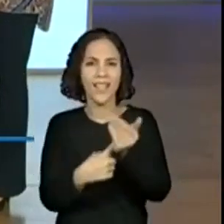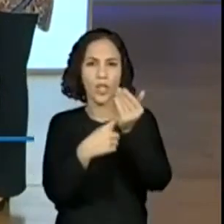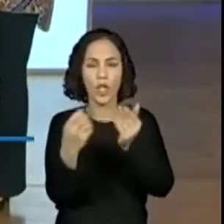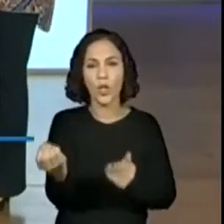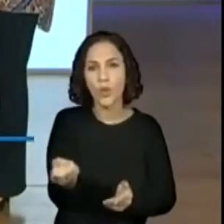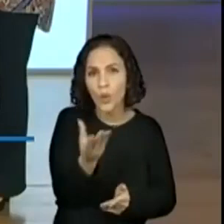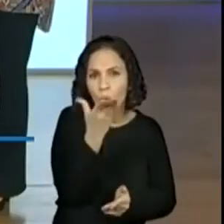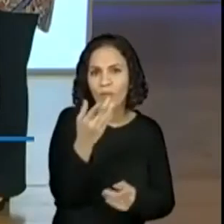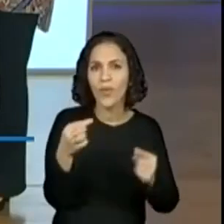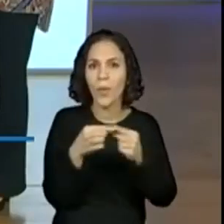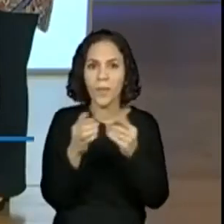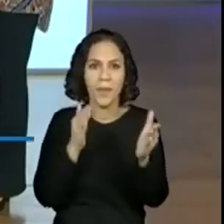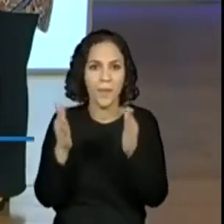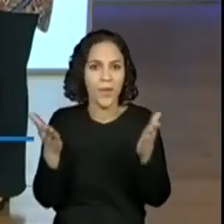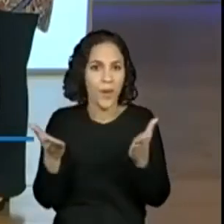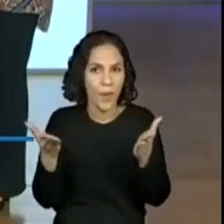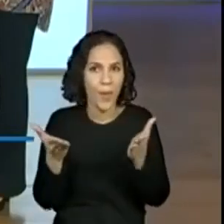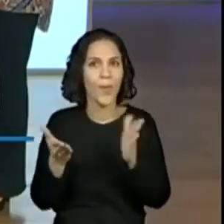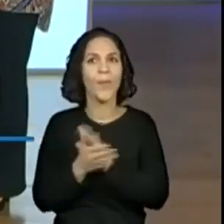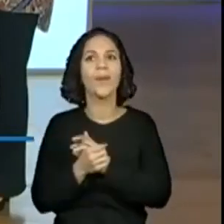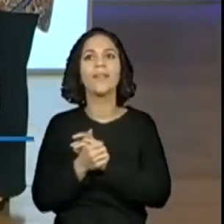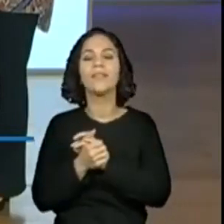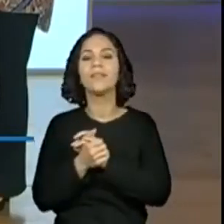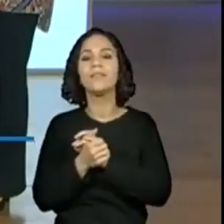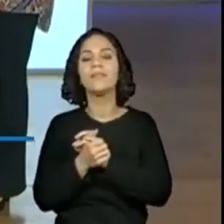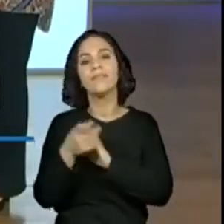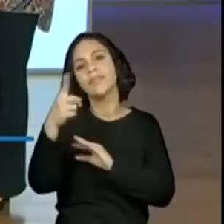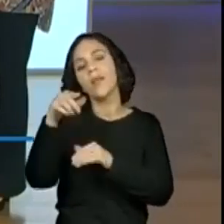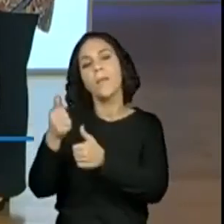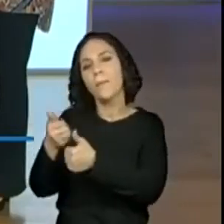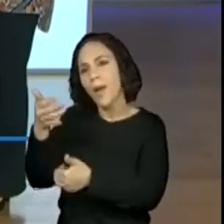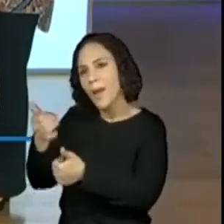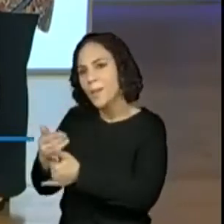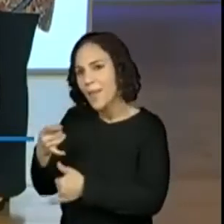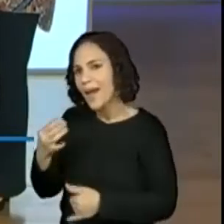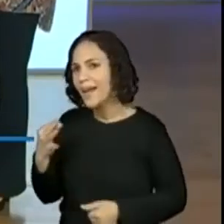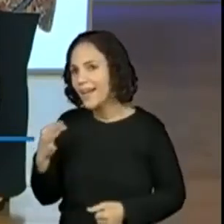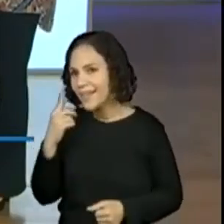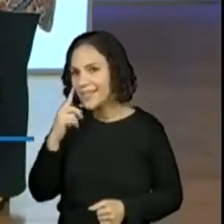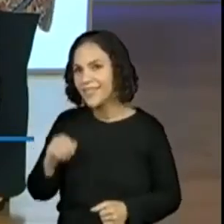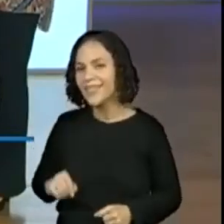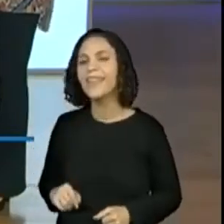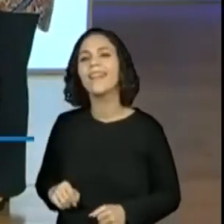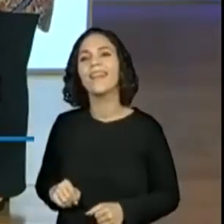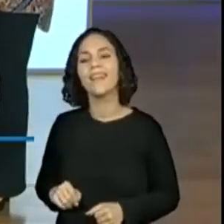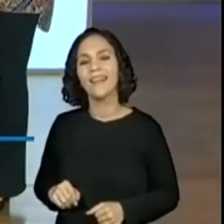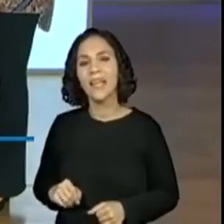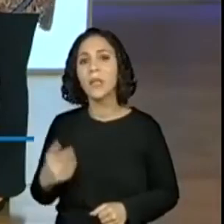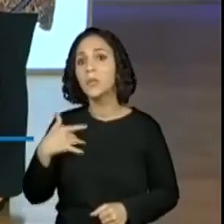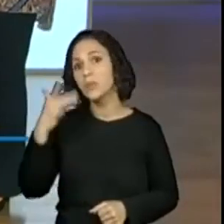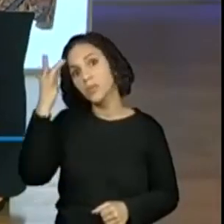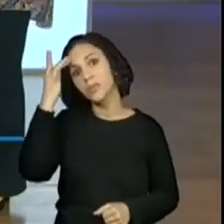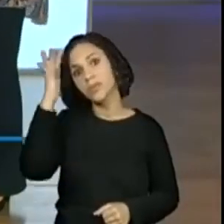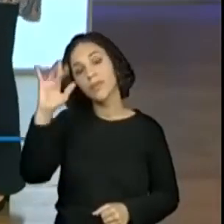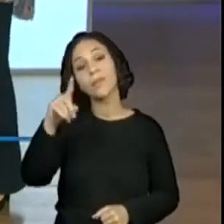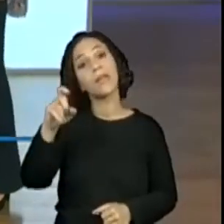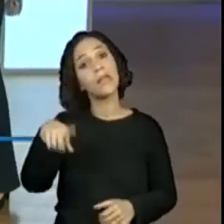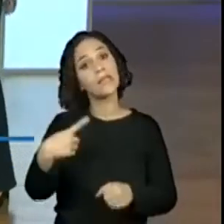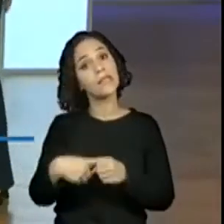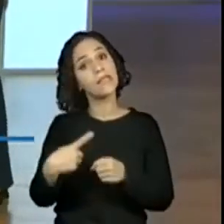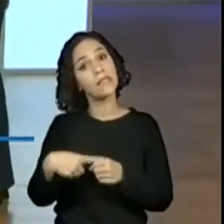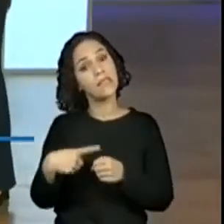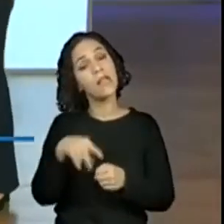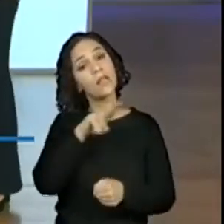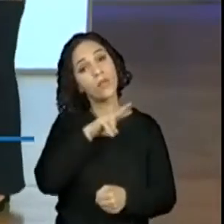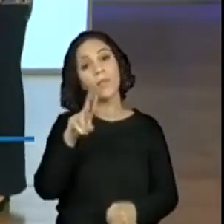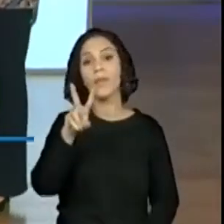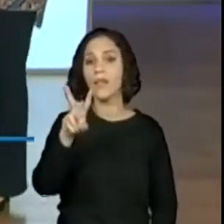Era olha só que legal eles estão comentando bastante então á disse que nem sabia sabia que Virgínia era uma cidade isso